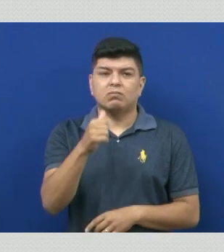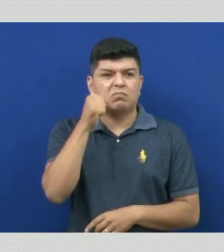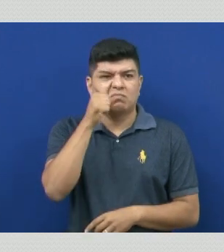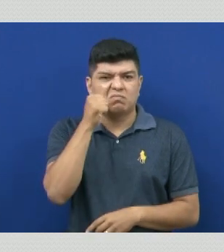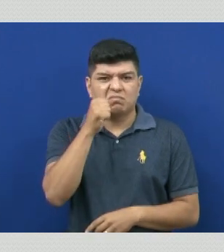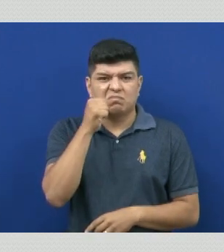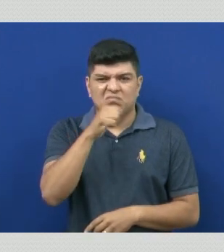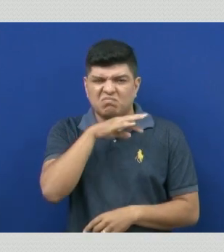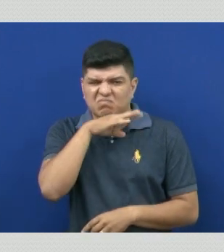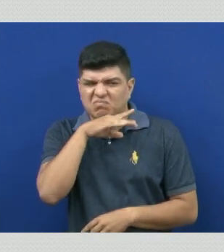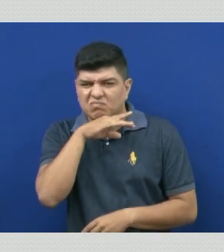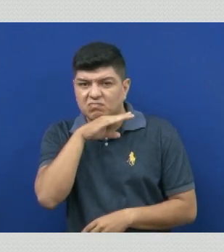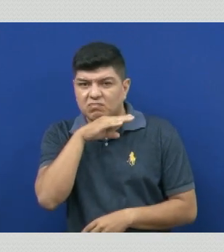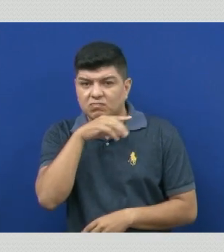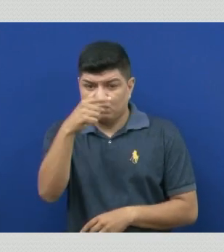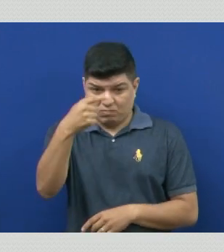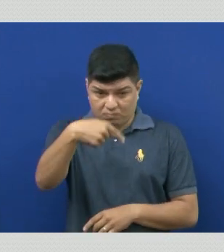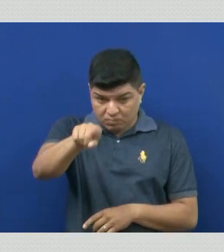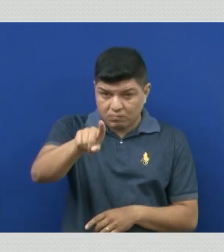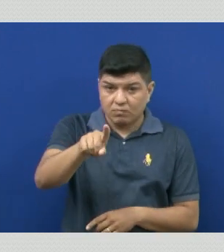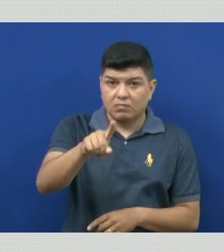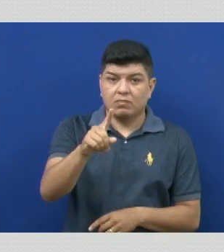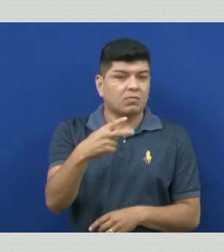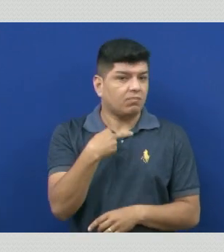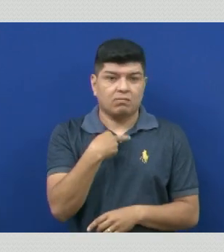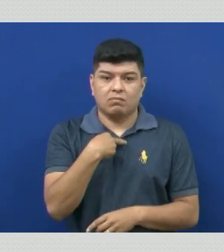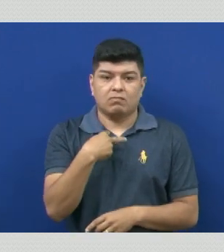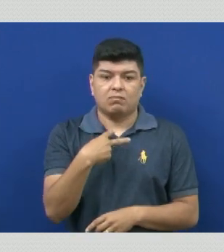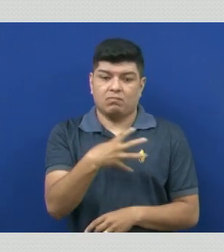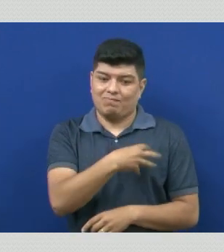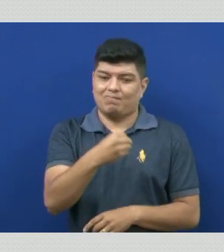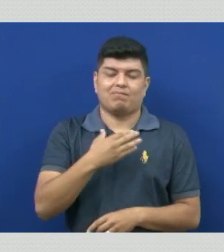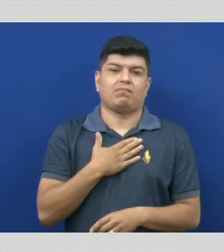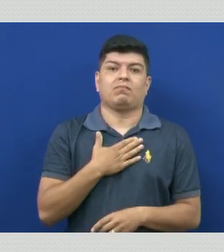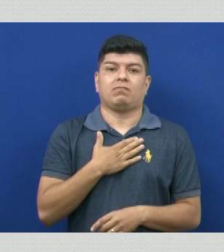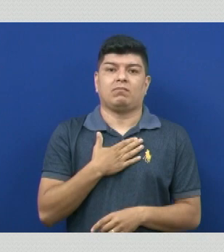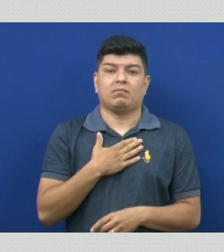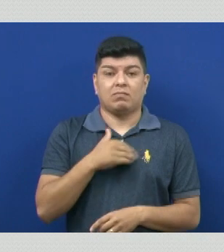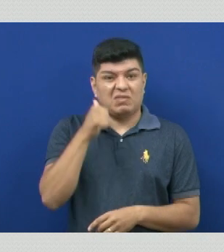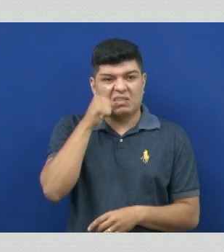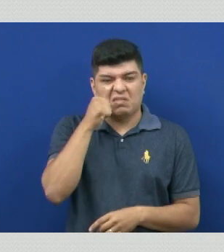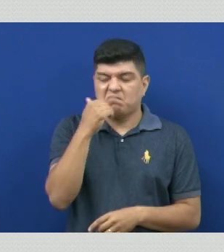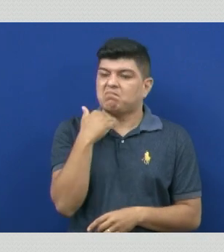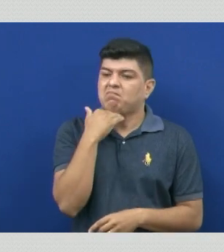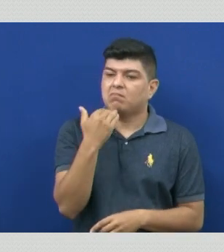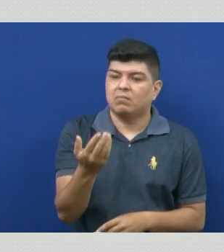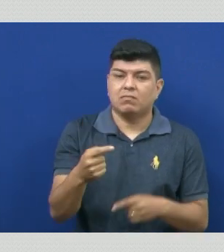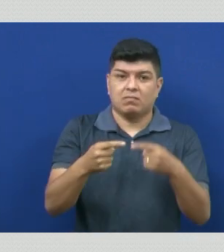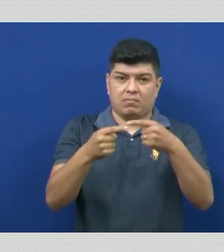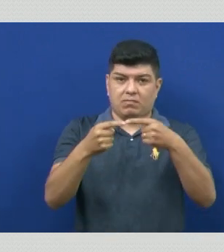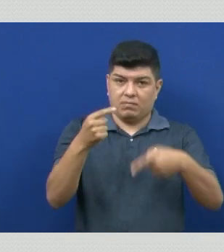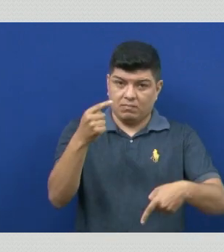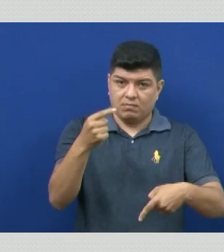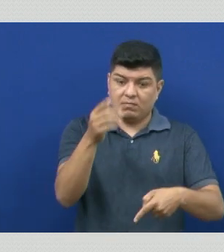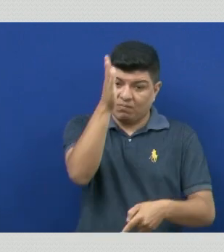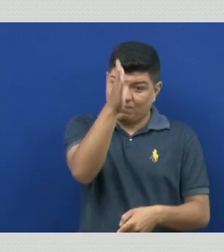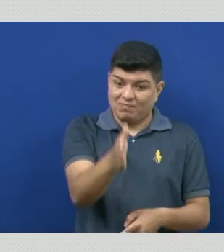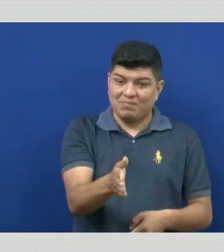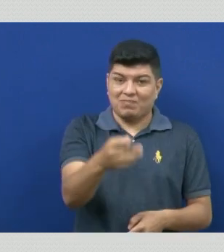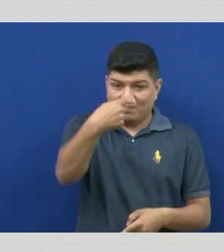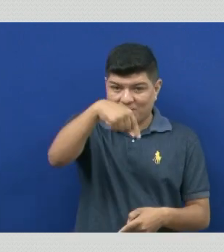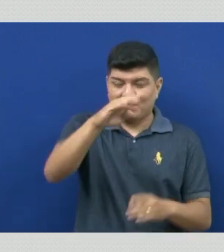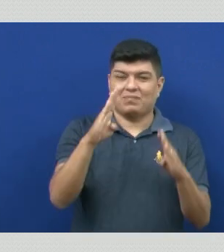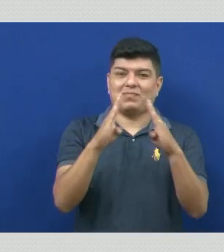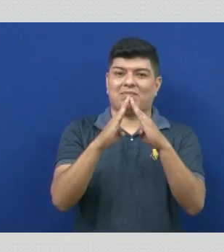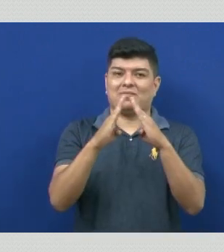não serás mais nossa filhinha. A menina, porém, não se importando com a proibição, foi direitinho à casa de